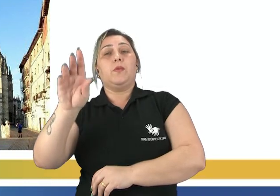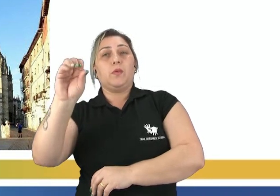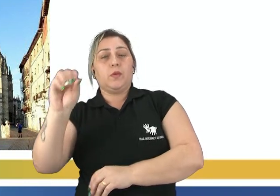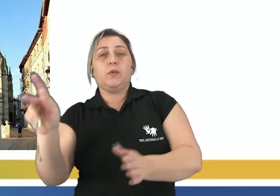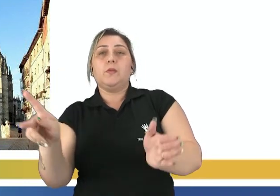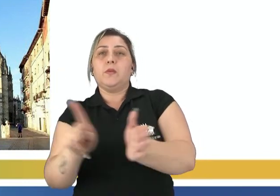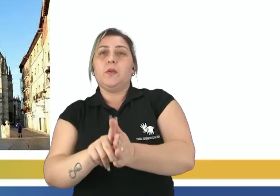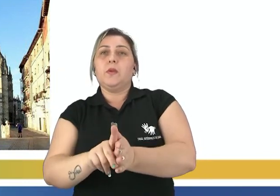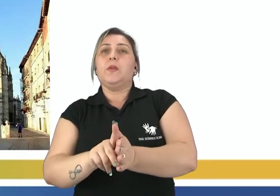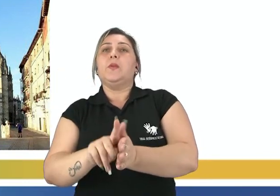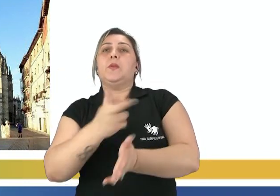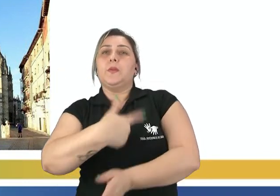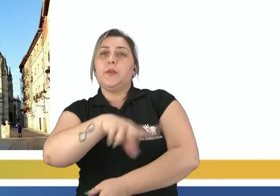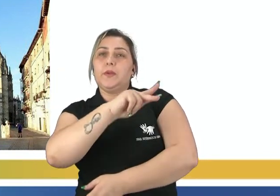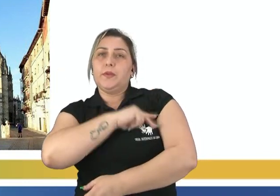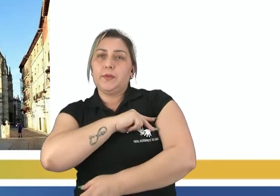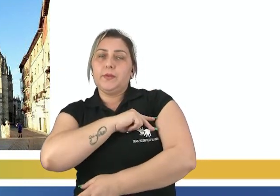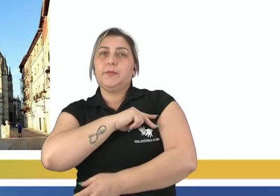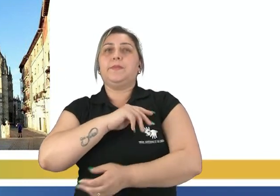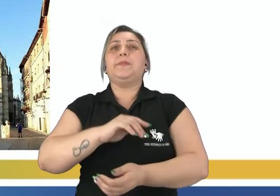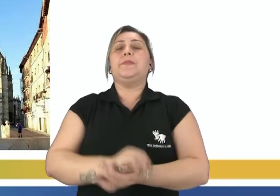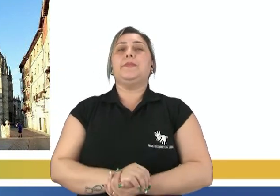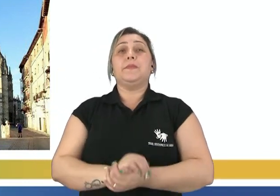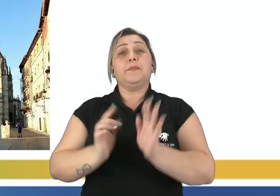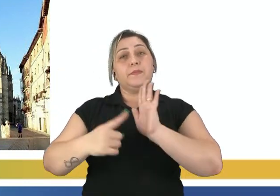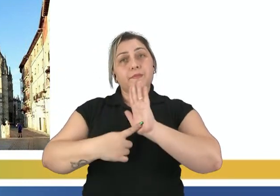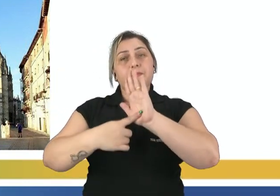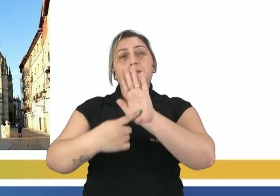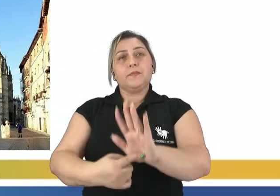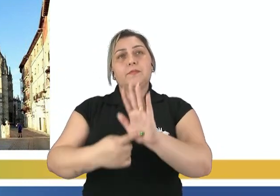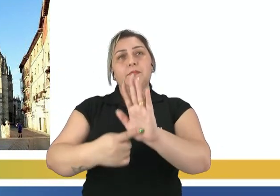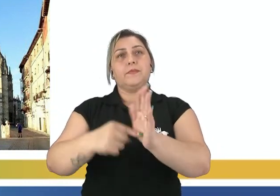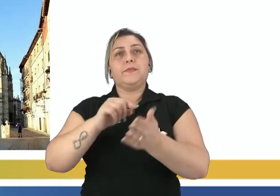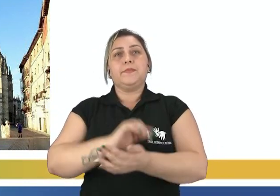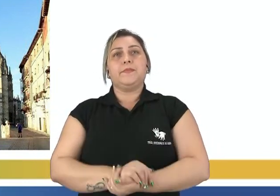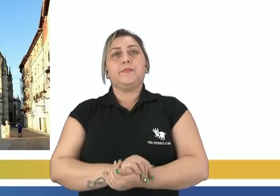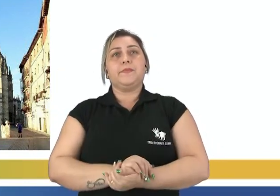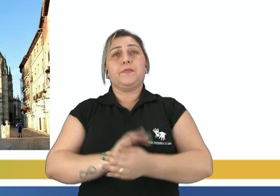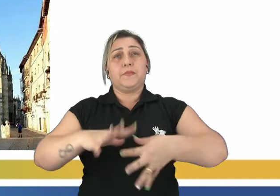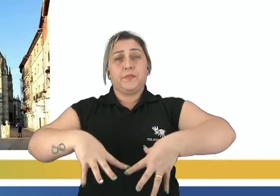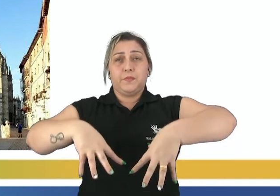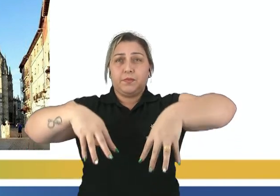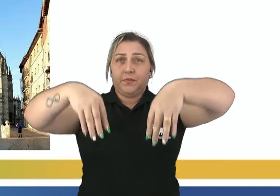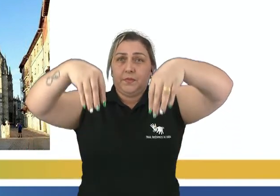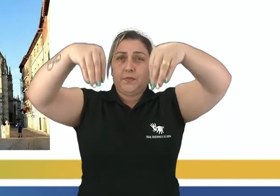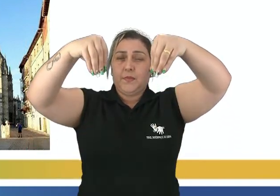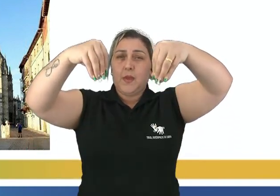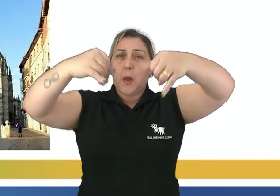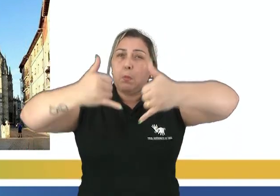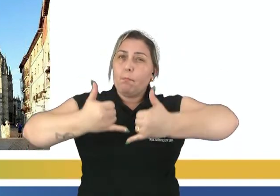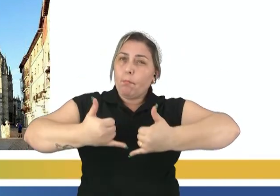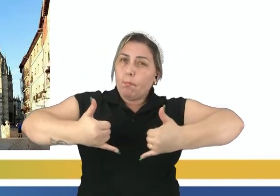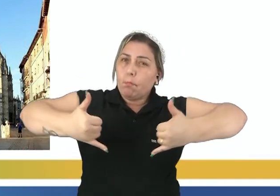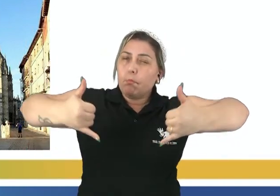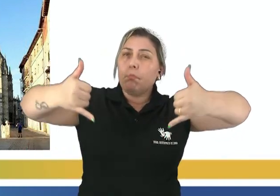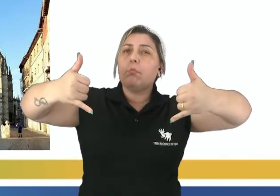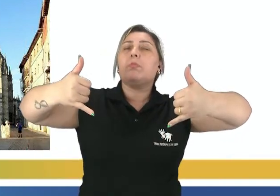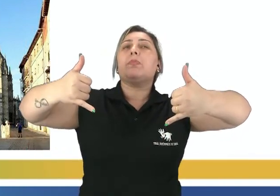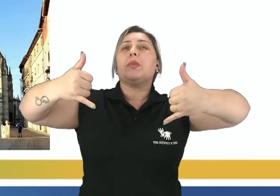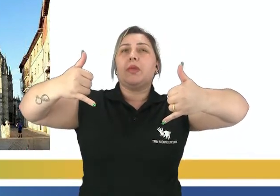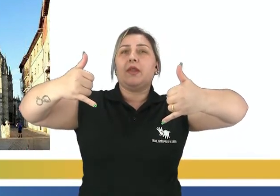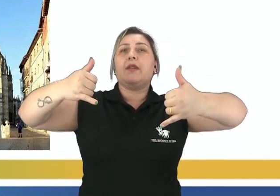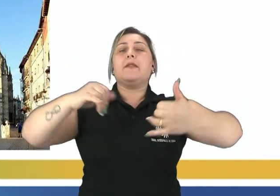típica construção gótica. E aí mostra essas torres com essas pontas